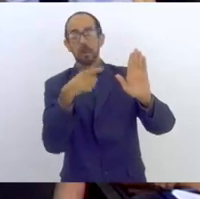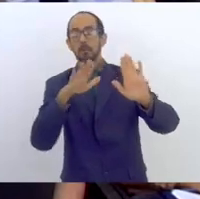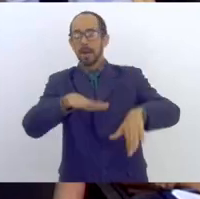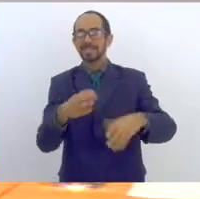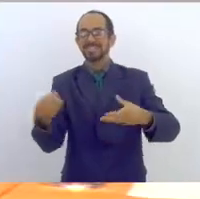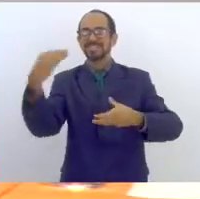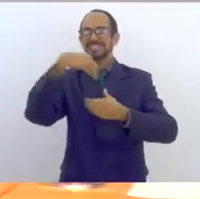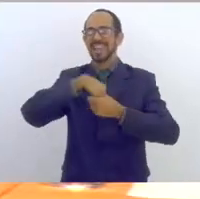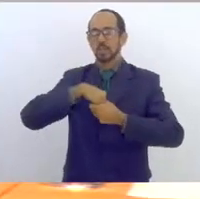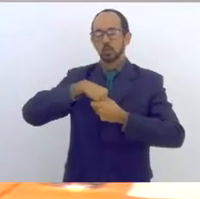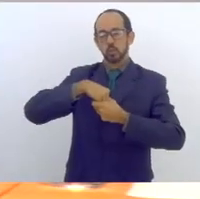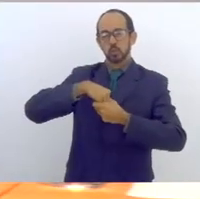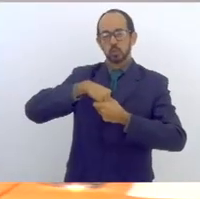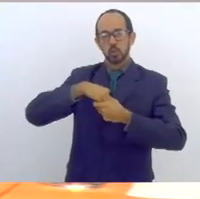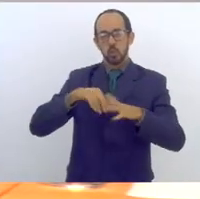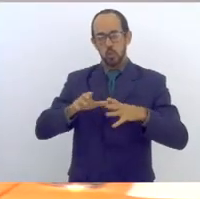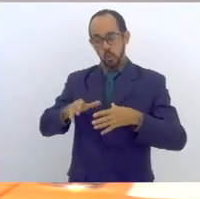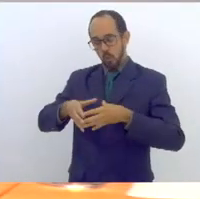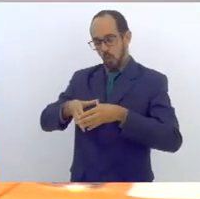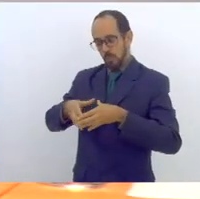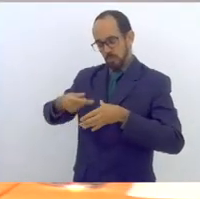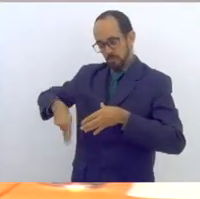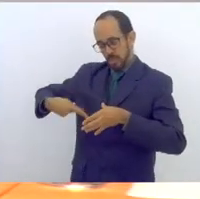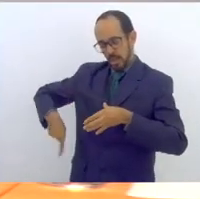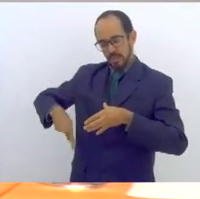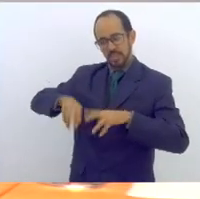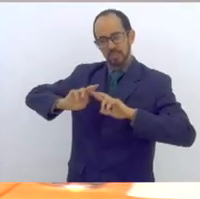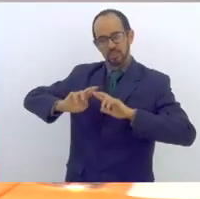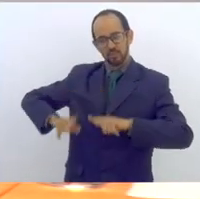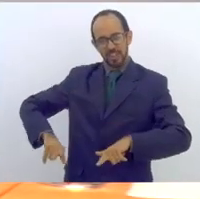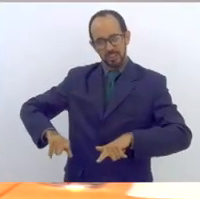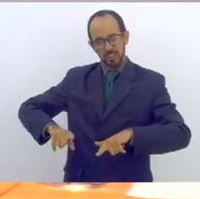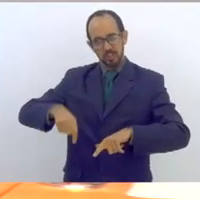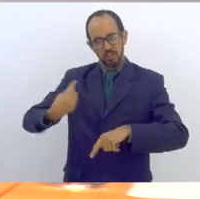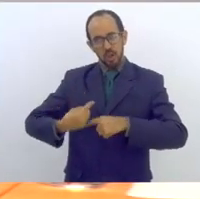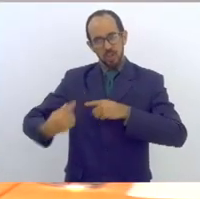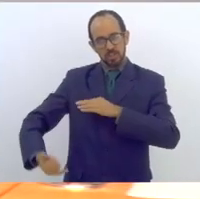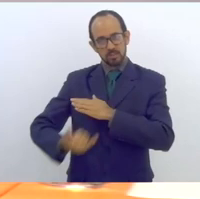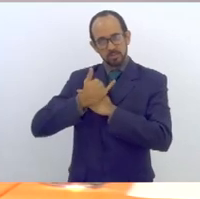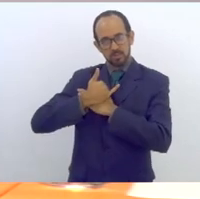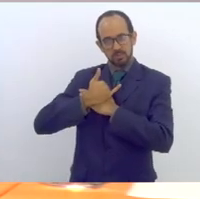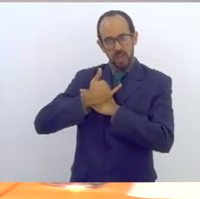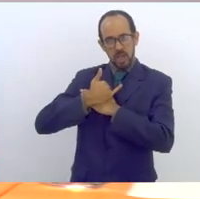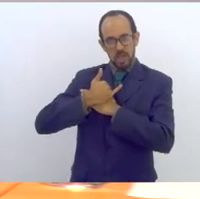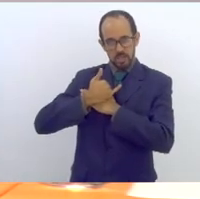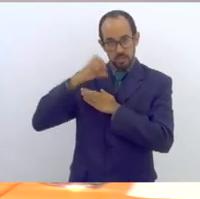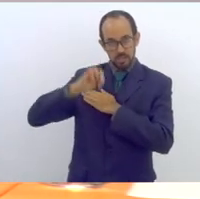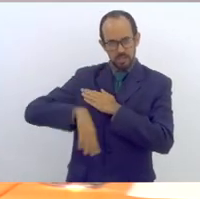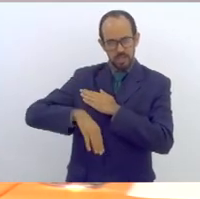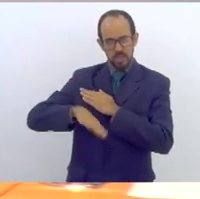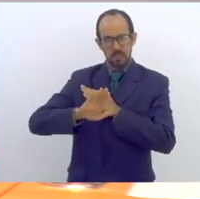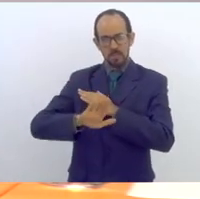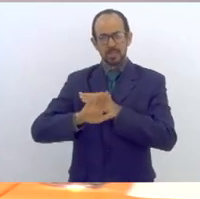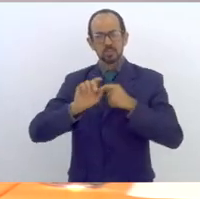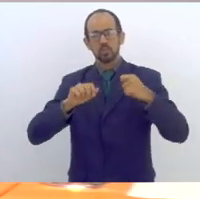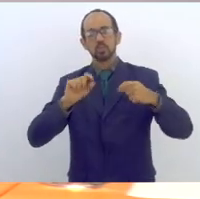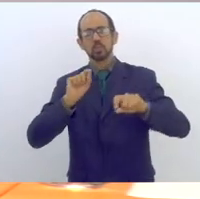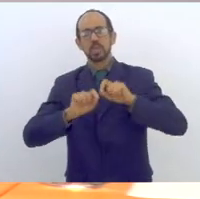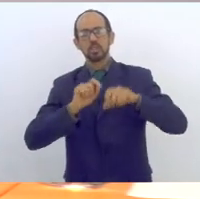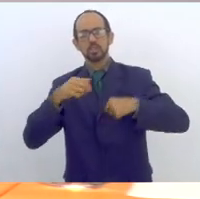os seus a conversa era completamente diferente nós estávamos sendo enganados e por isso tivemos que